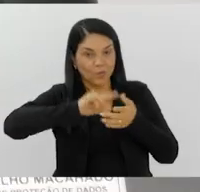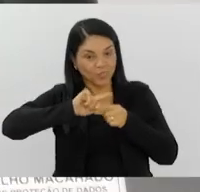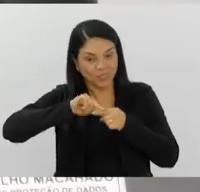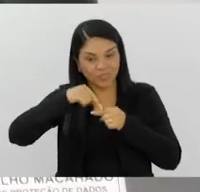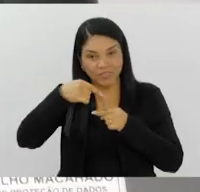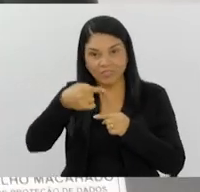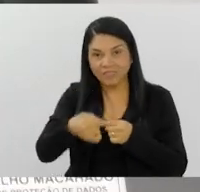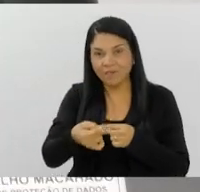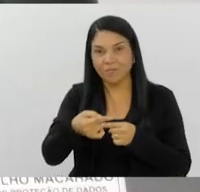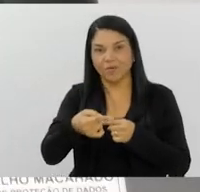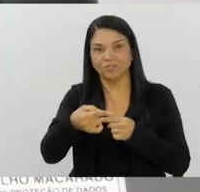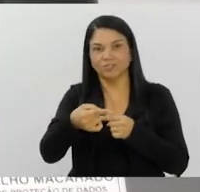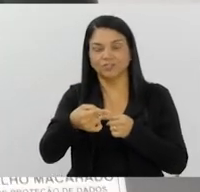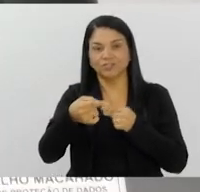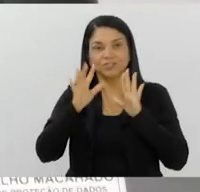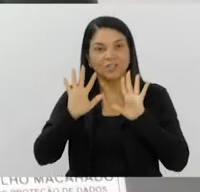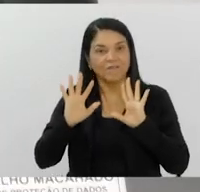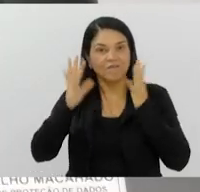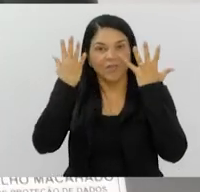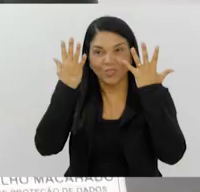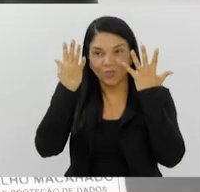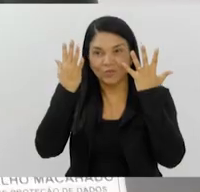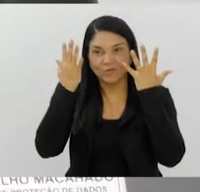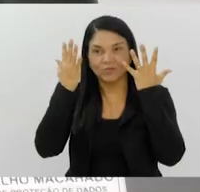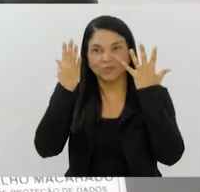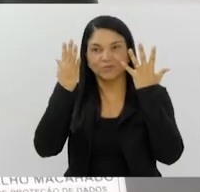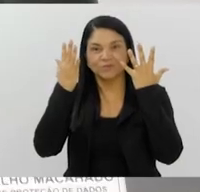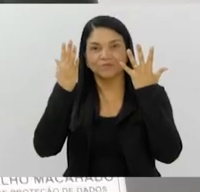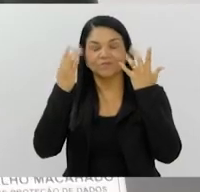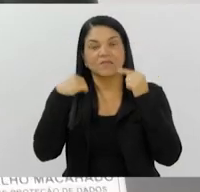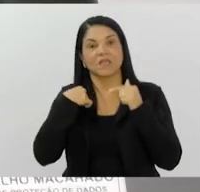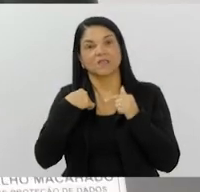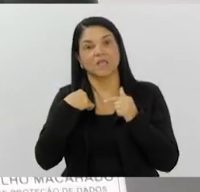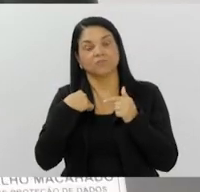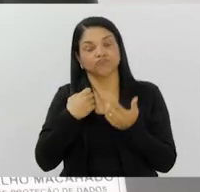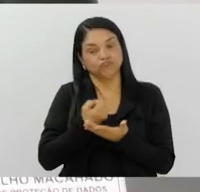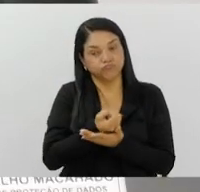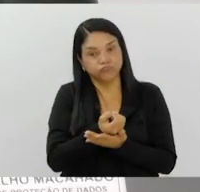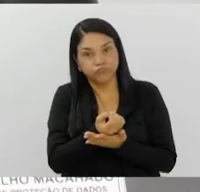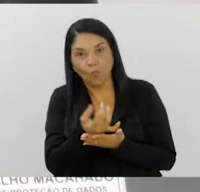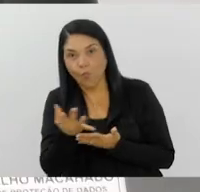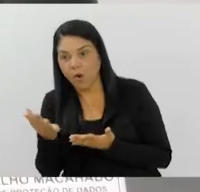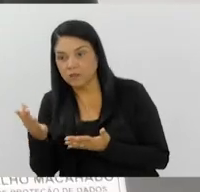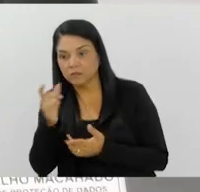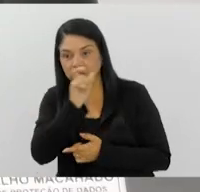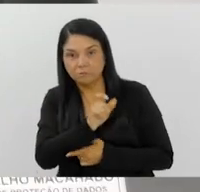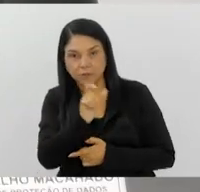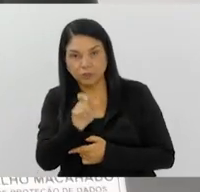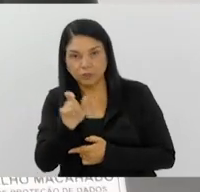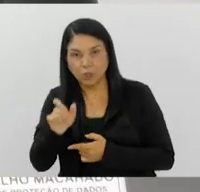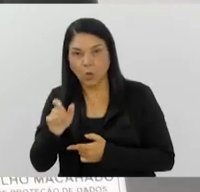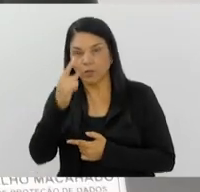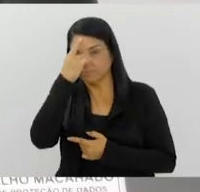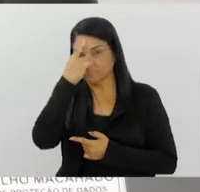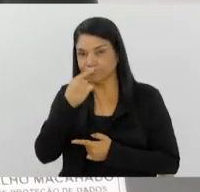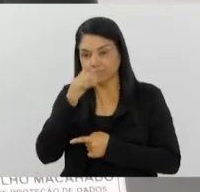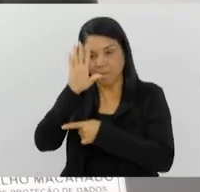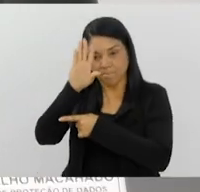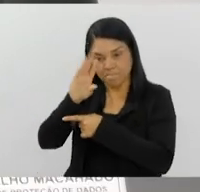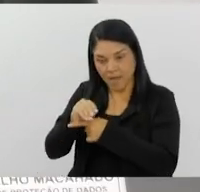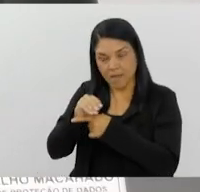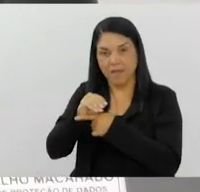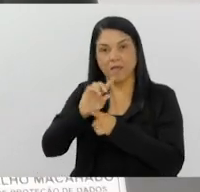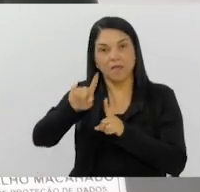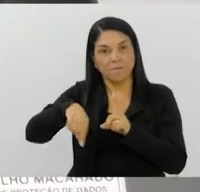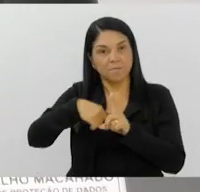realização de eventos eh ou então eu tenho que determinar quantitativo de eh pessoas que passaram pela biometria facial quantitativo de